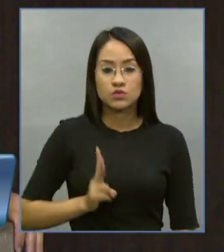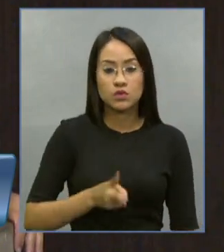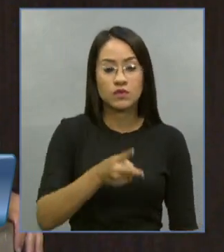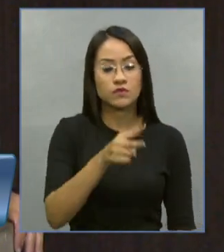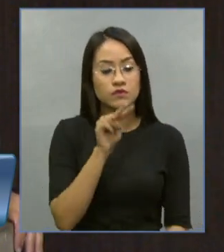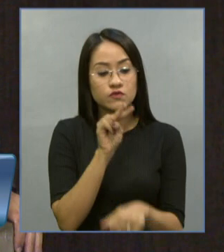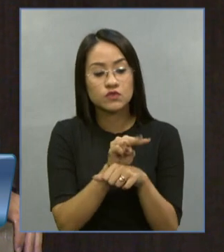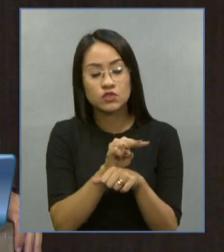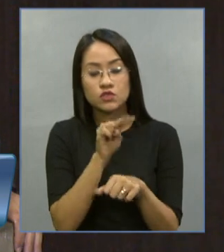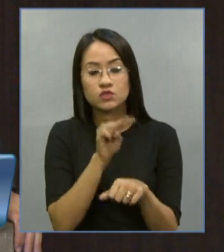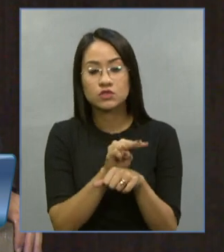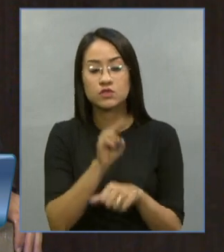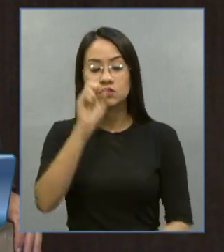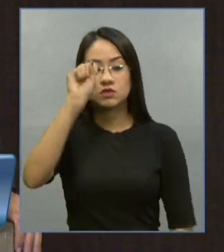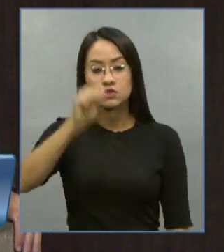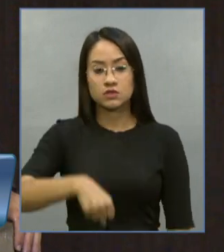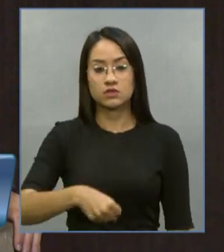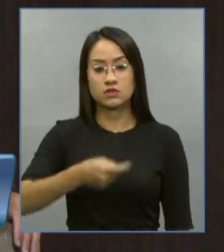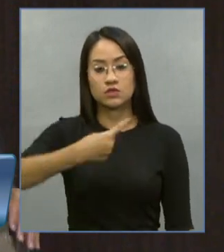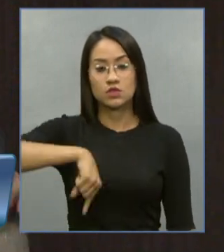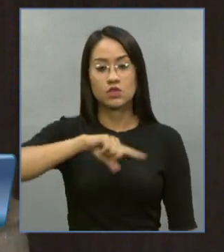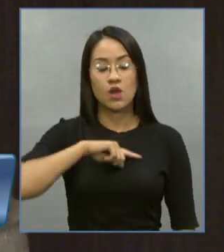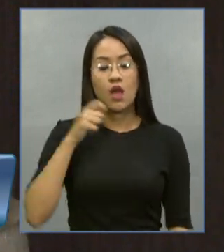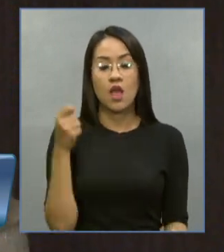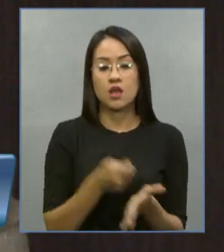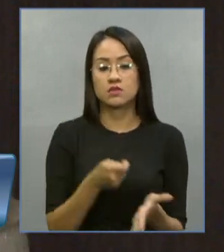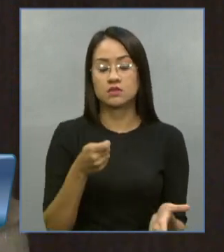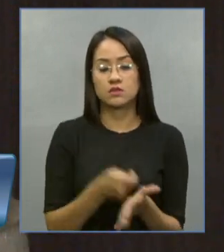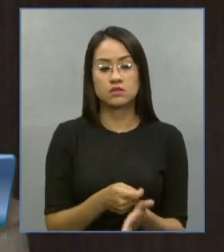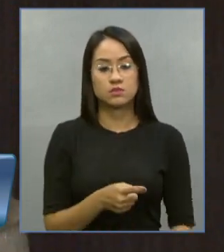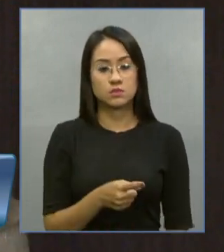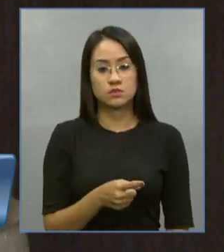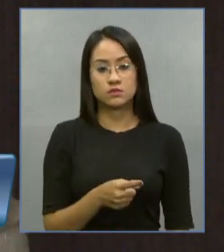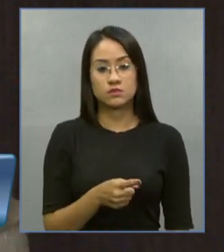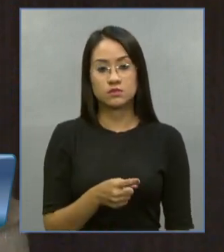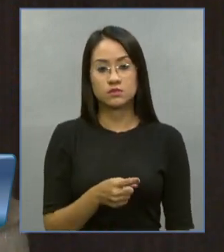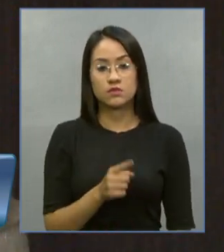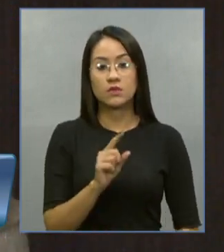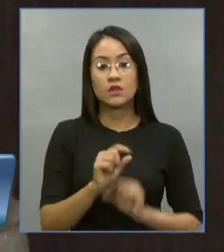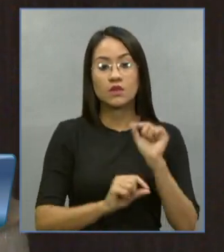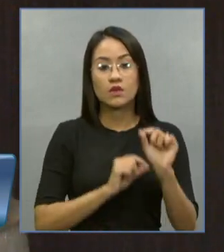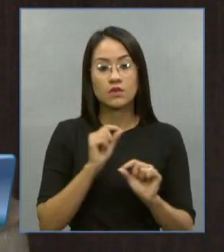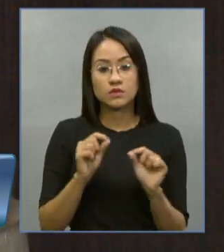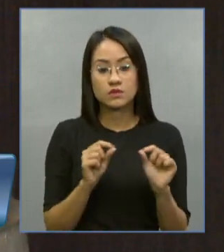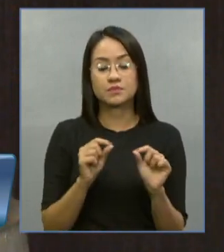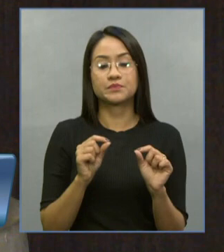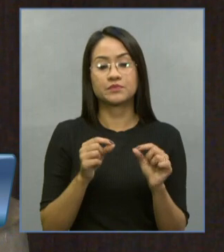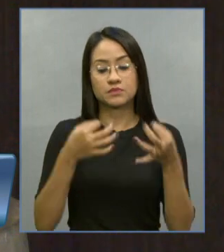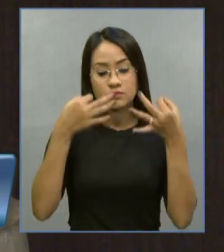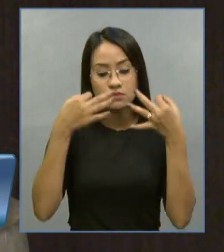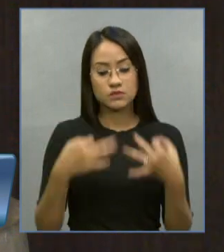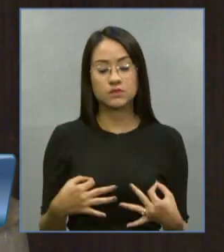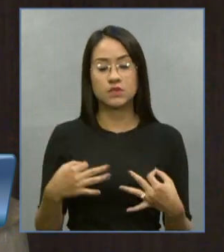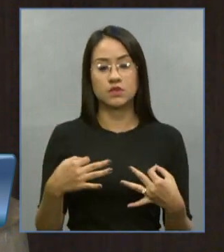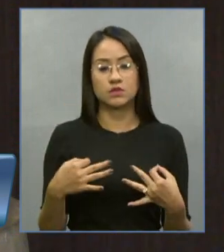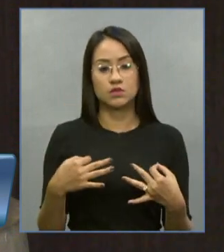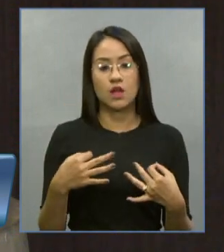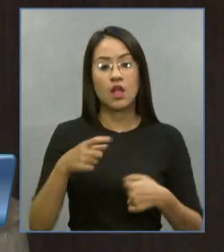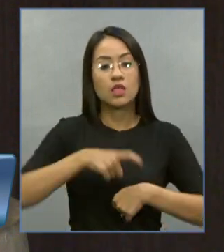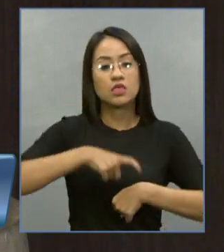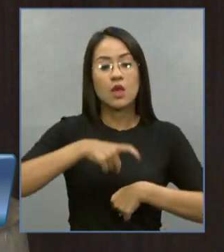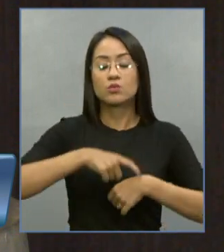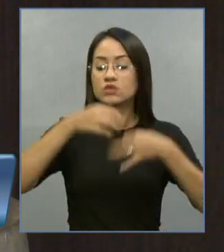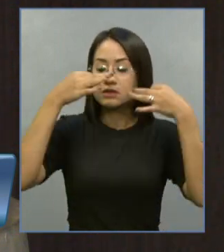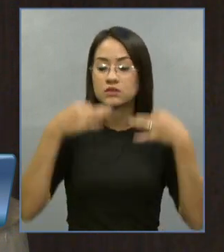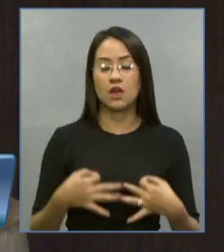vigilantes, exigindo a atenção, o diagnóstico correto, no tempo